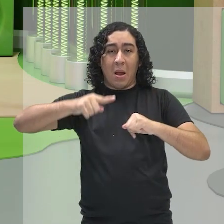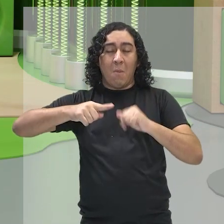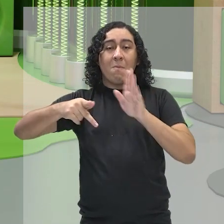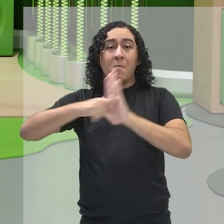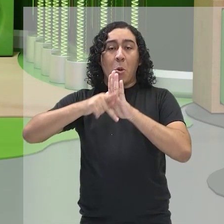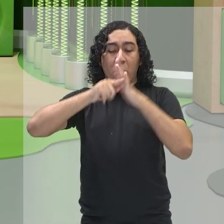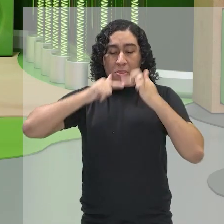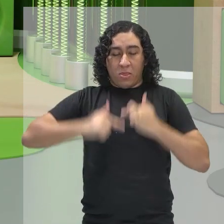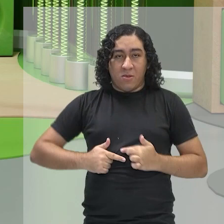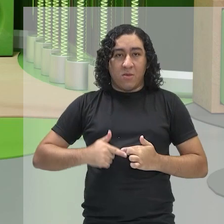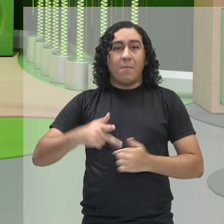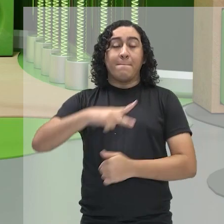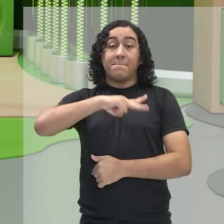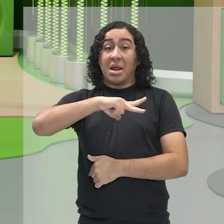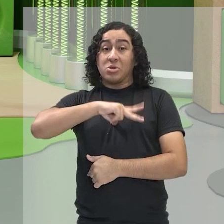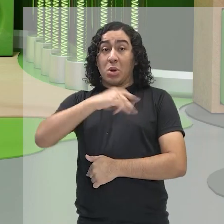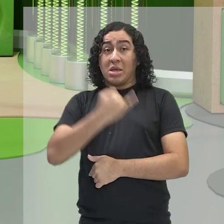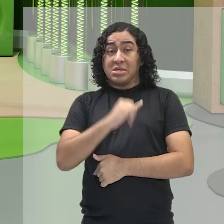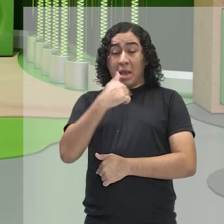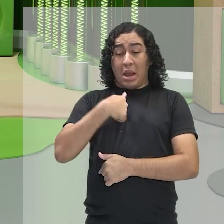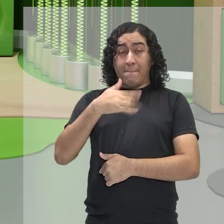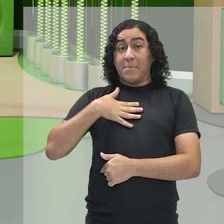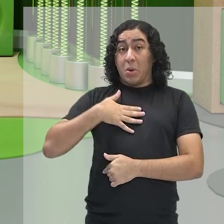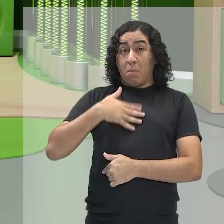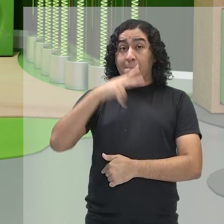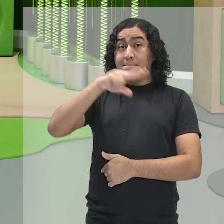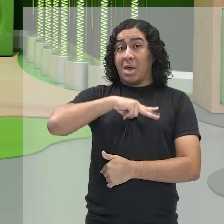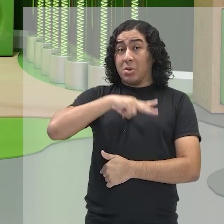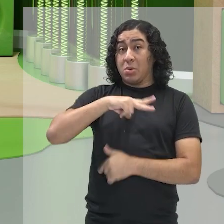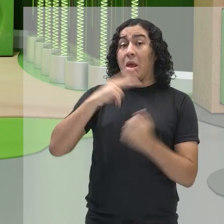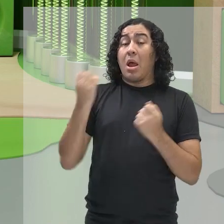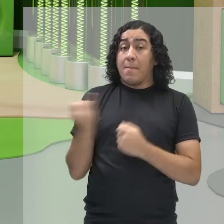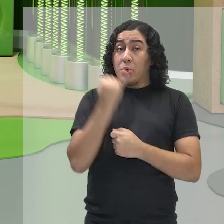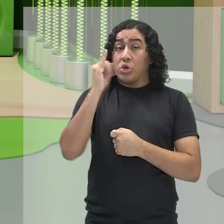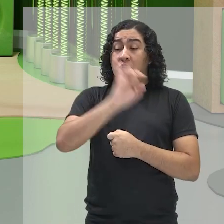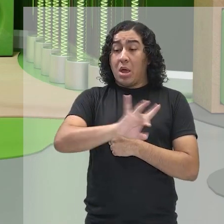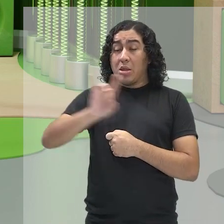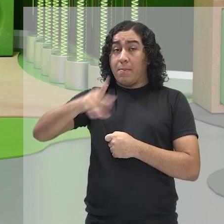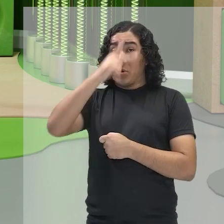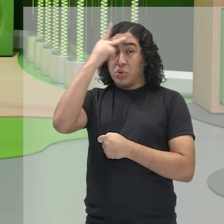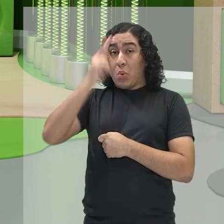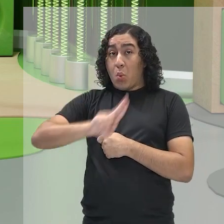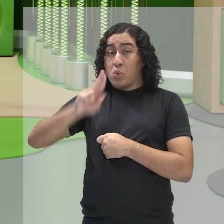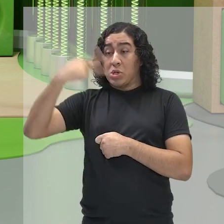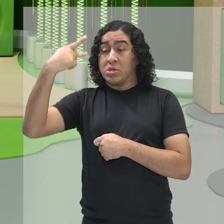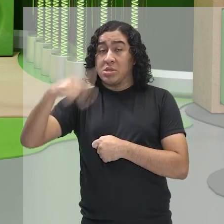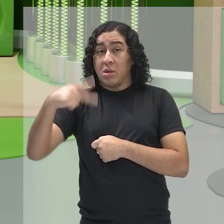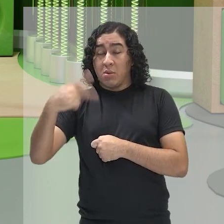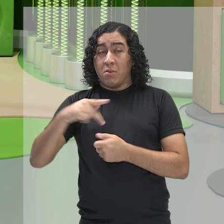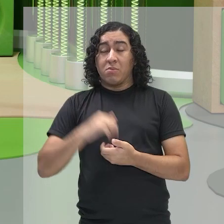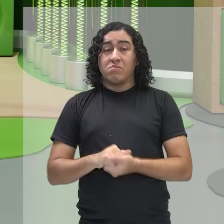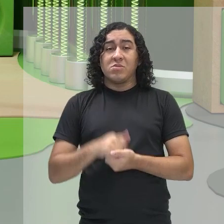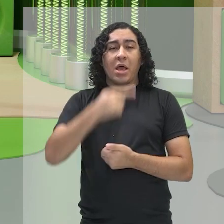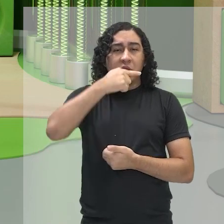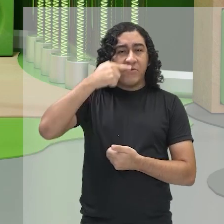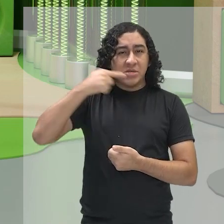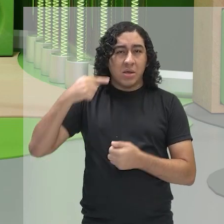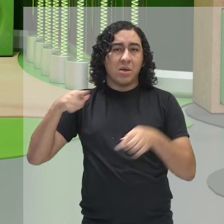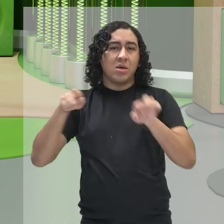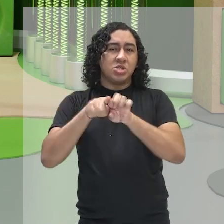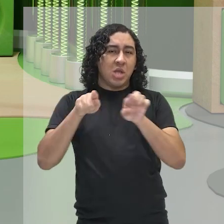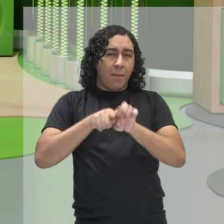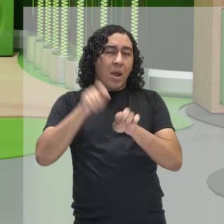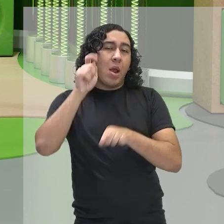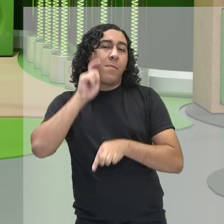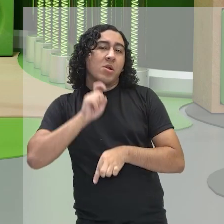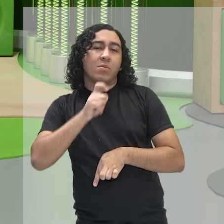né? Se é de higiene pessoal, é importante que cada um utilize o seu, né? Como a gente está vendo ali, escovas de dentes, né? Aparelhos de barbear,